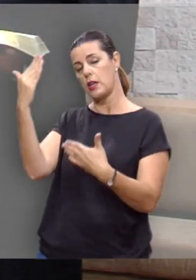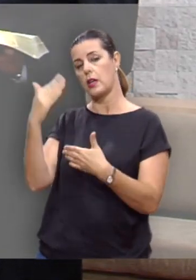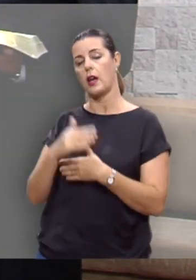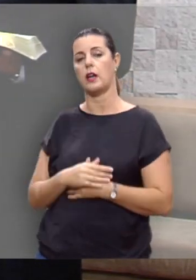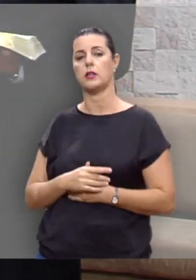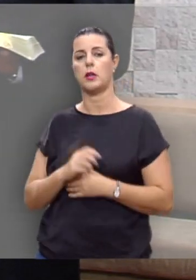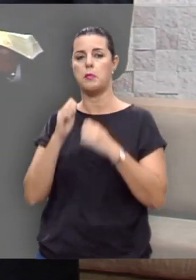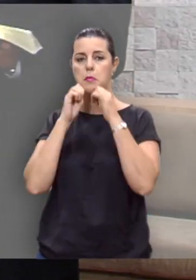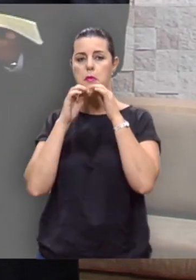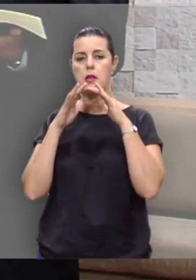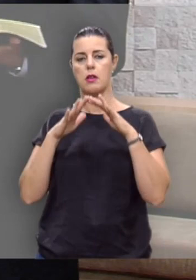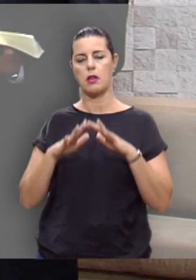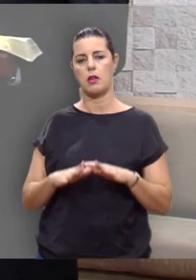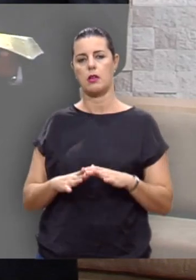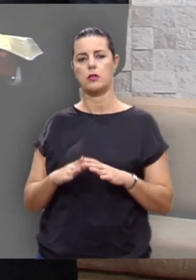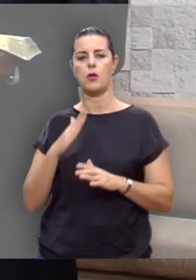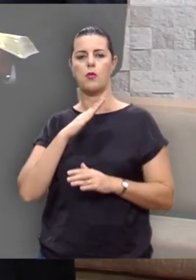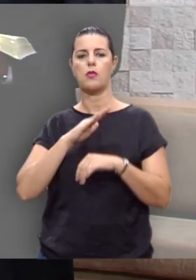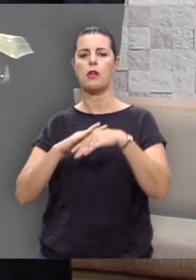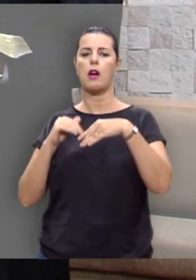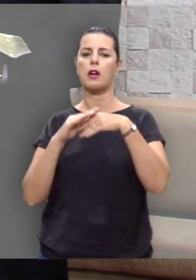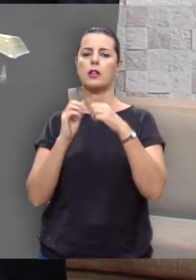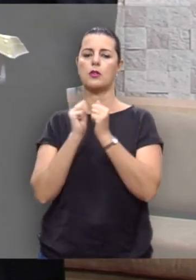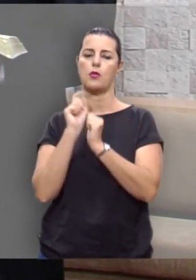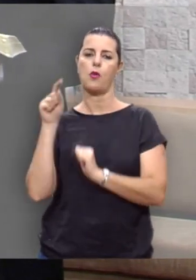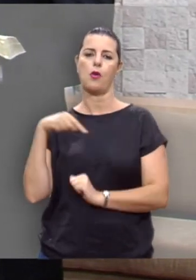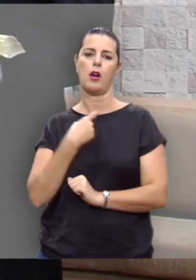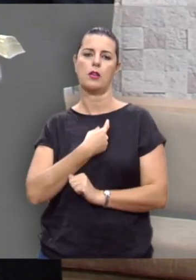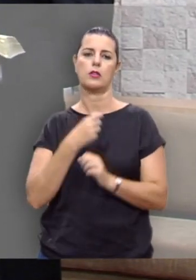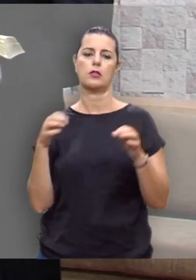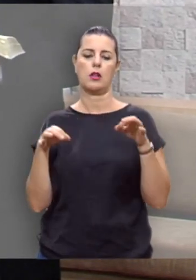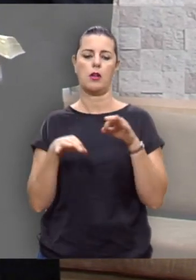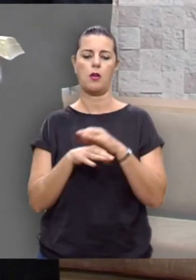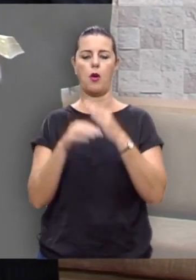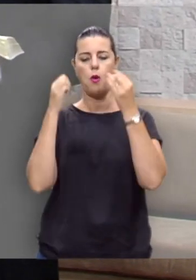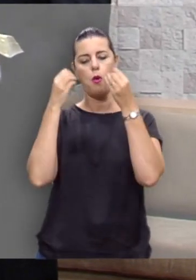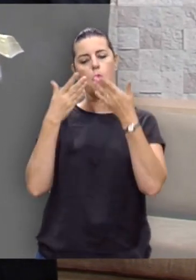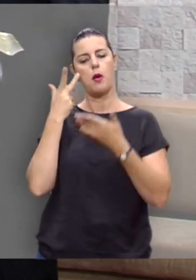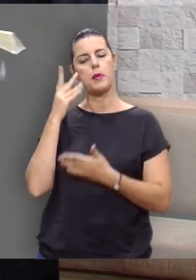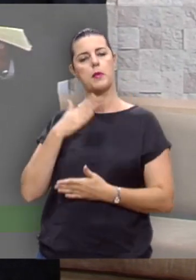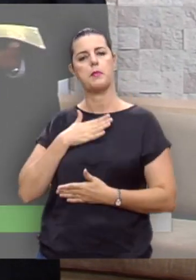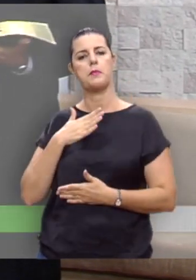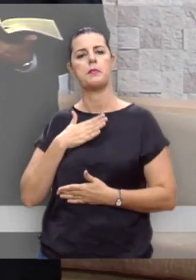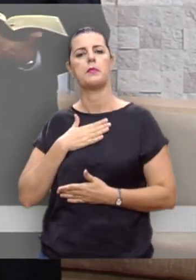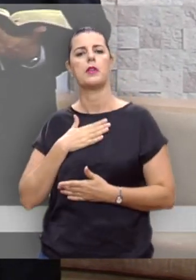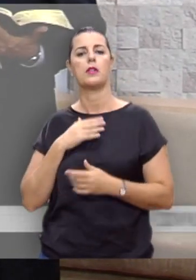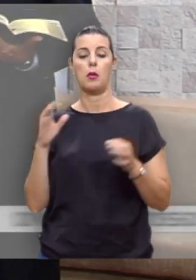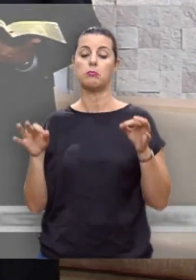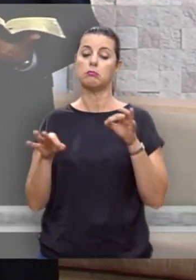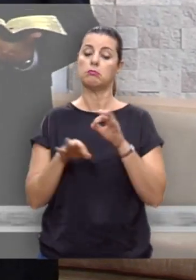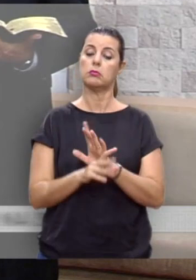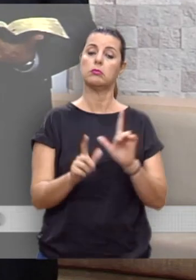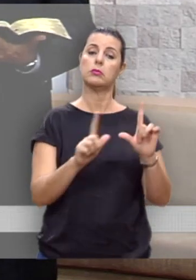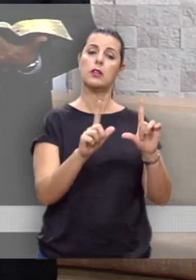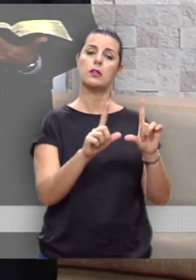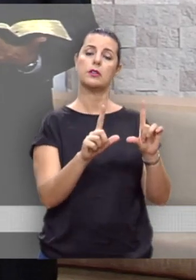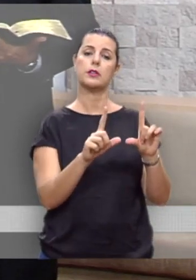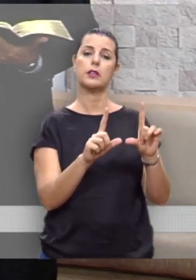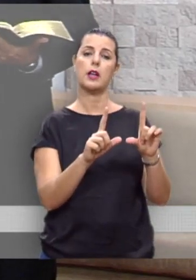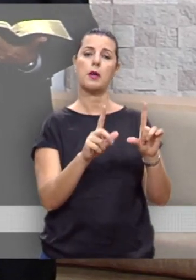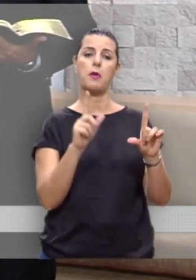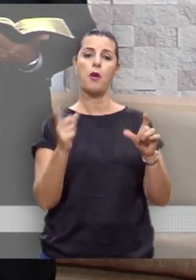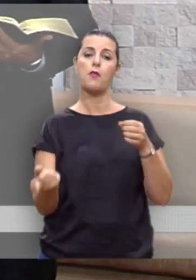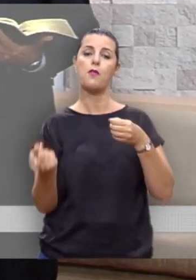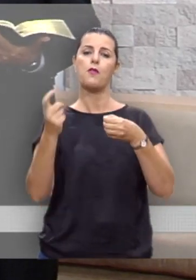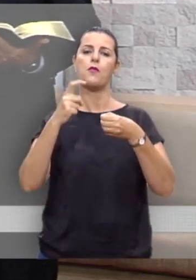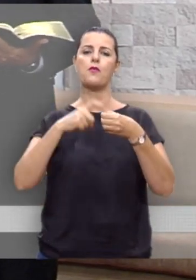que agradeço pela bênção e carinho de estar aqui com a gente no encerramento do programa. Honra, viu? E nós estamos encerrando o programa,